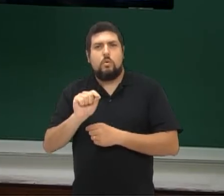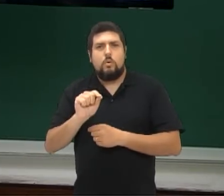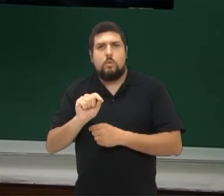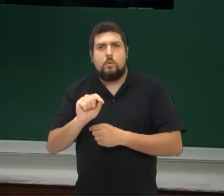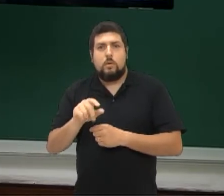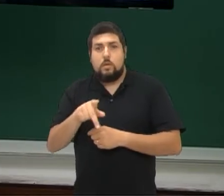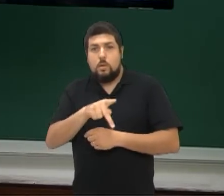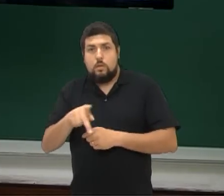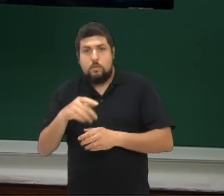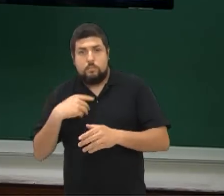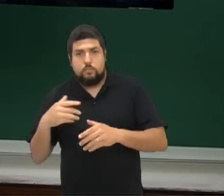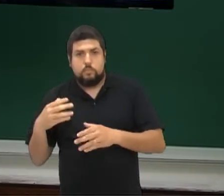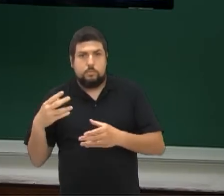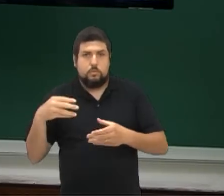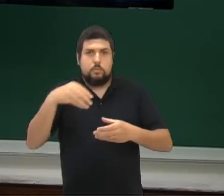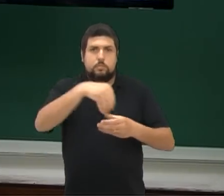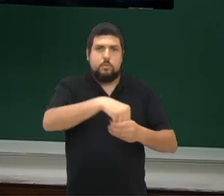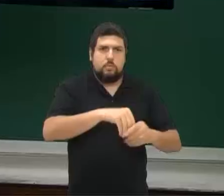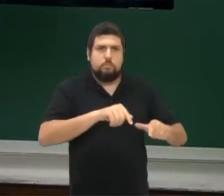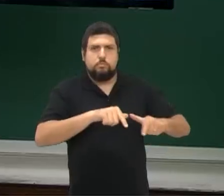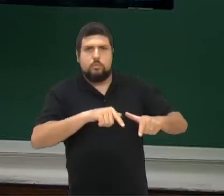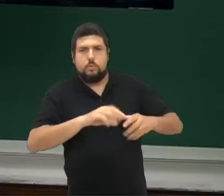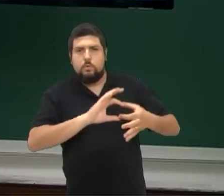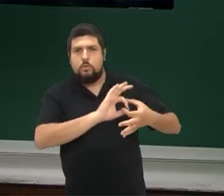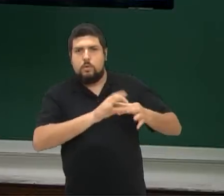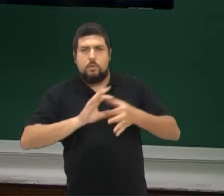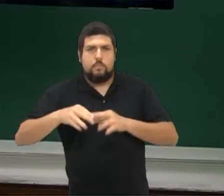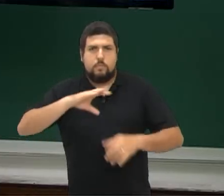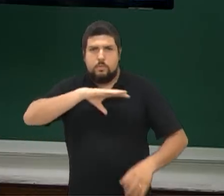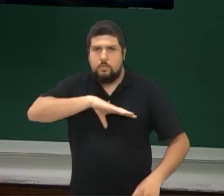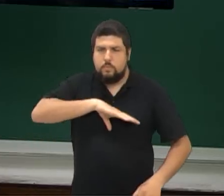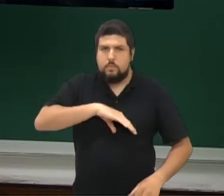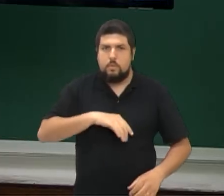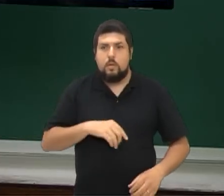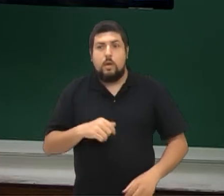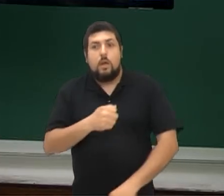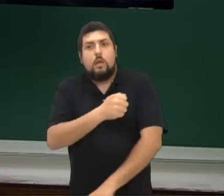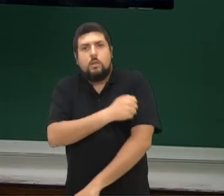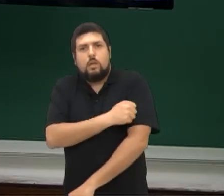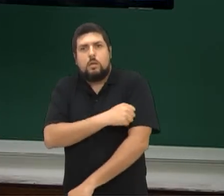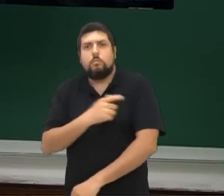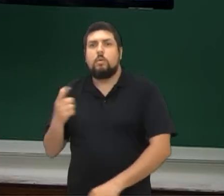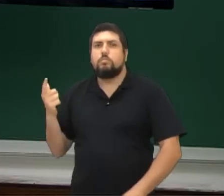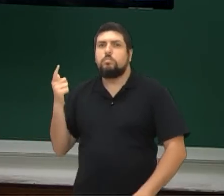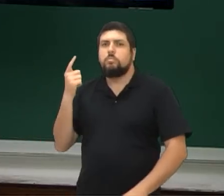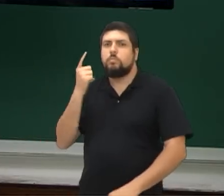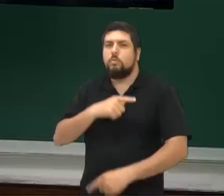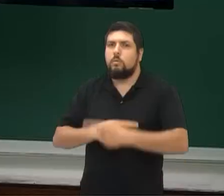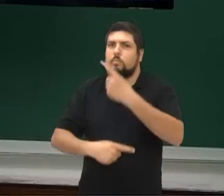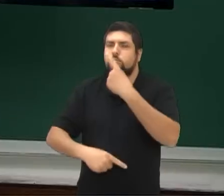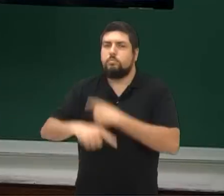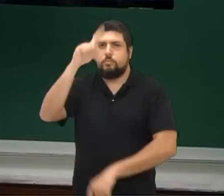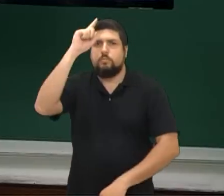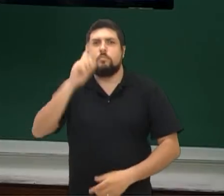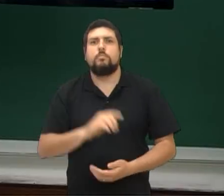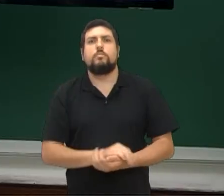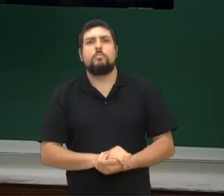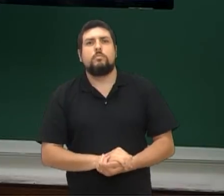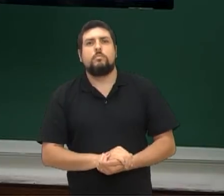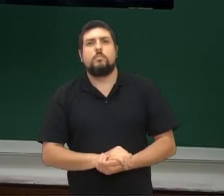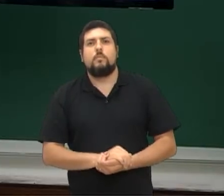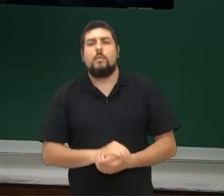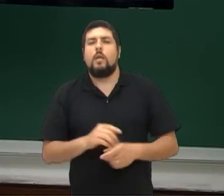de Língua Portuguesa e essa aluna que conseguiu chegar como uma das finalistas. E se você quiser ver os outros textos que